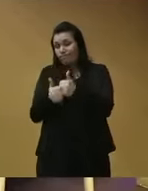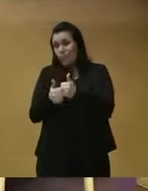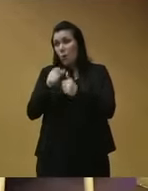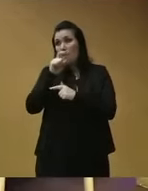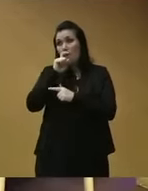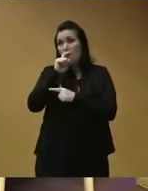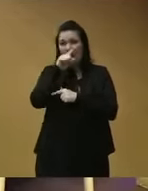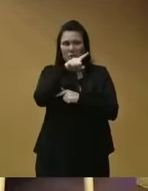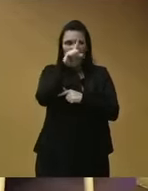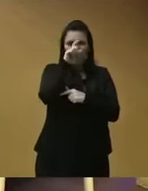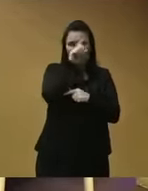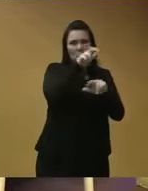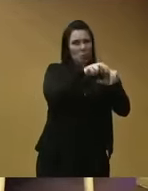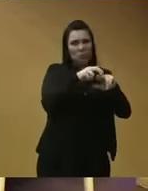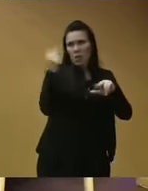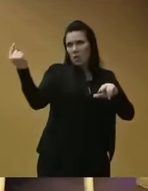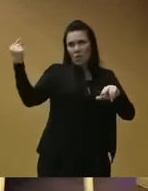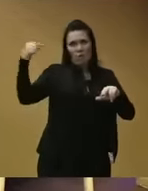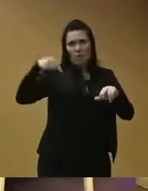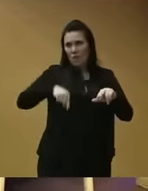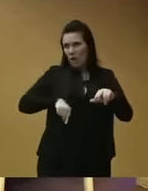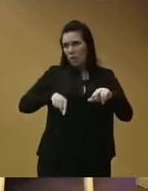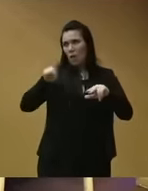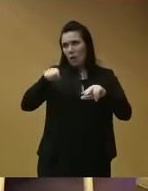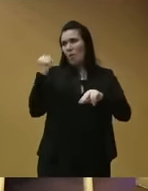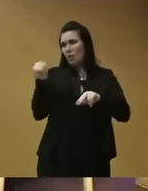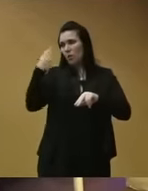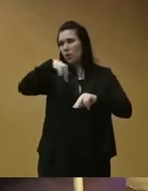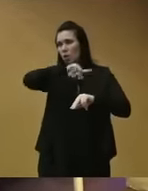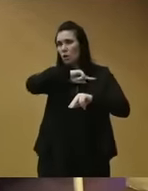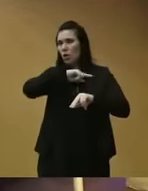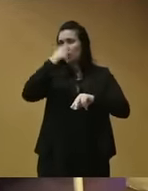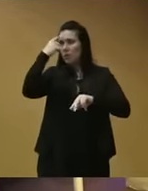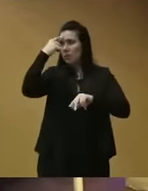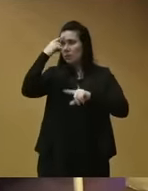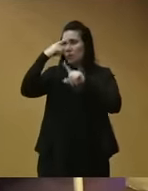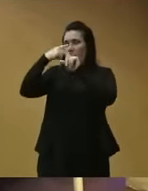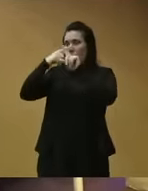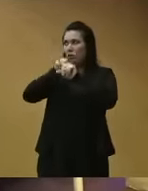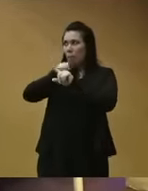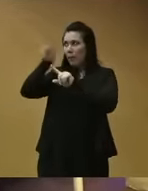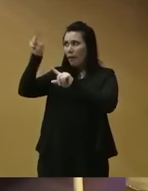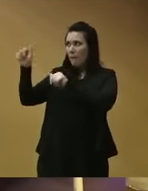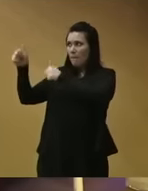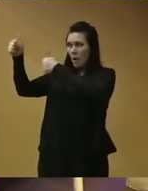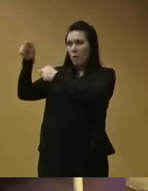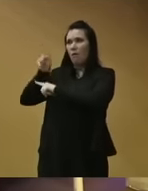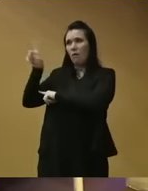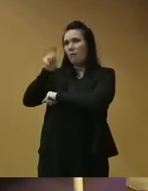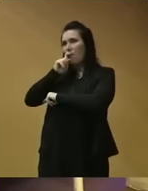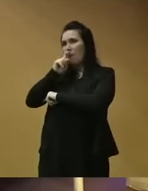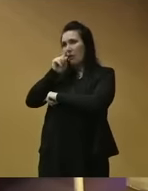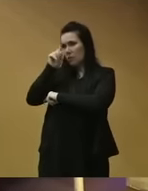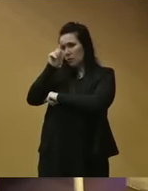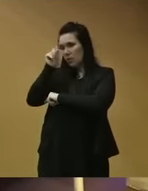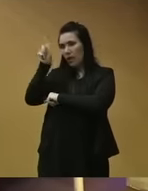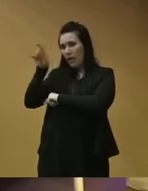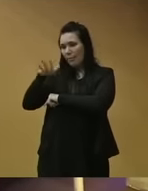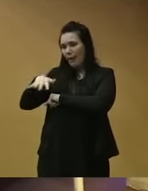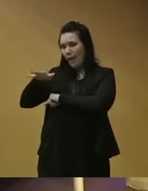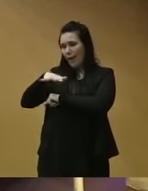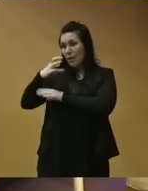transmita pensamentos positivos para a pronta recuperação dele. Então, ela queria muito estar aqui, ela é do Centro de Engenharias,